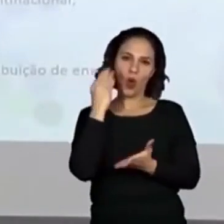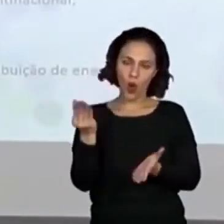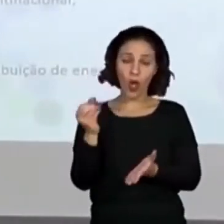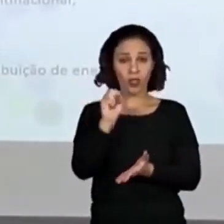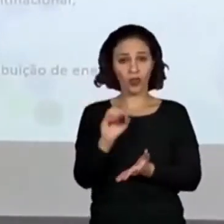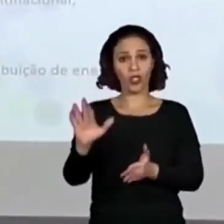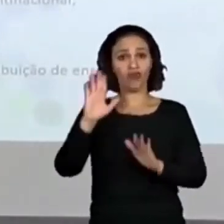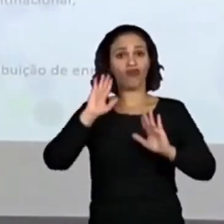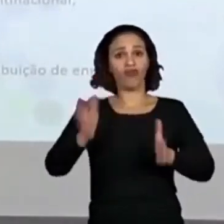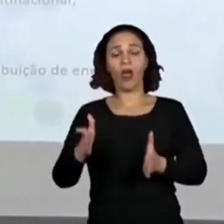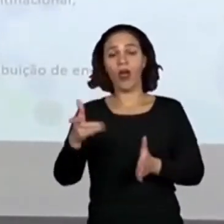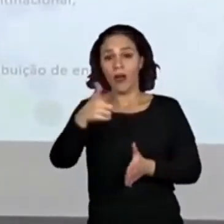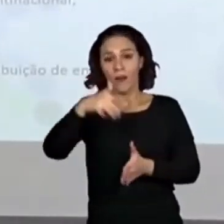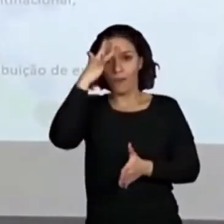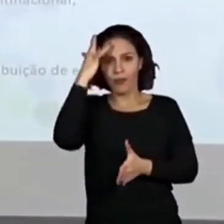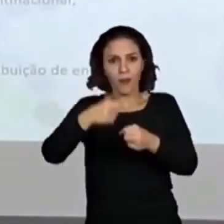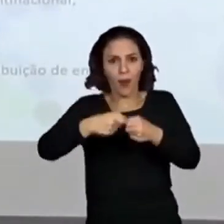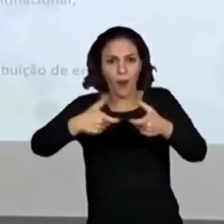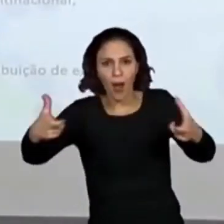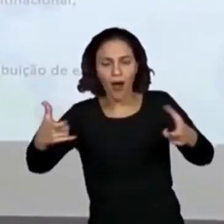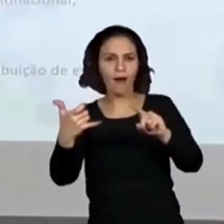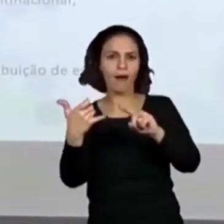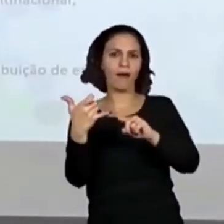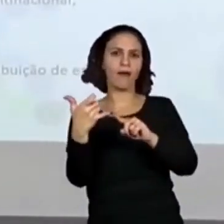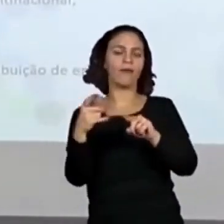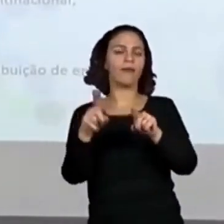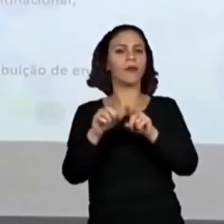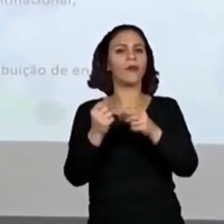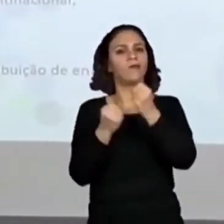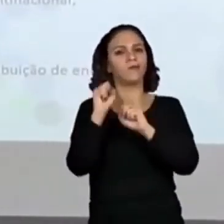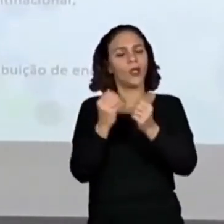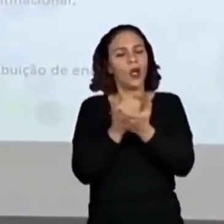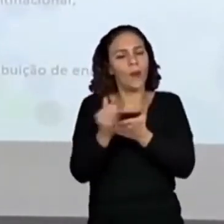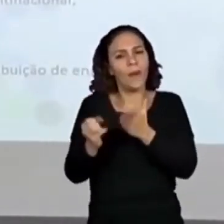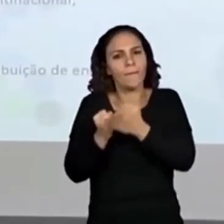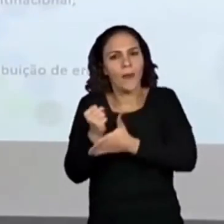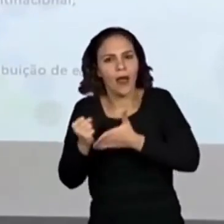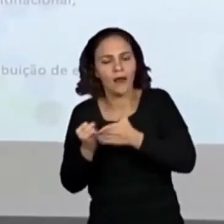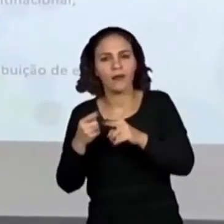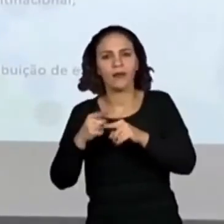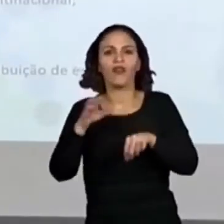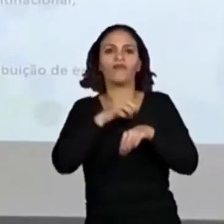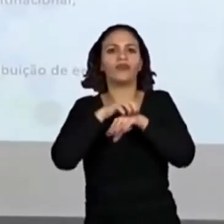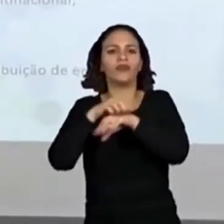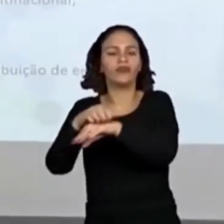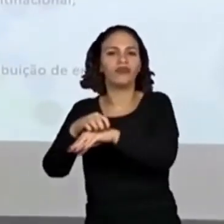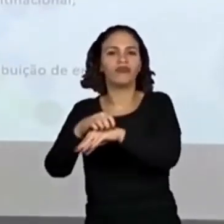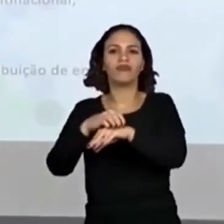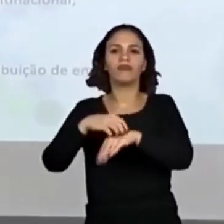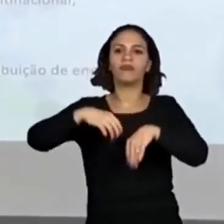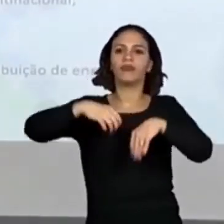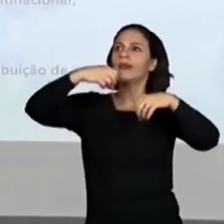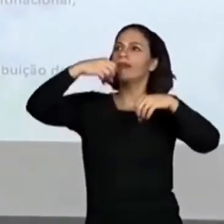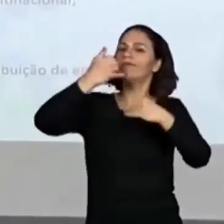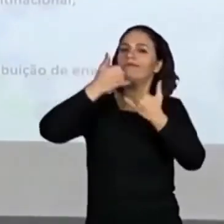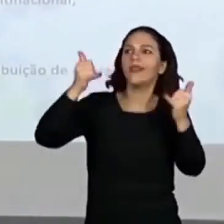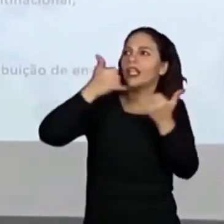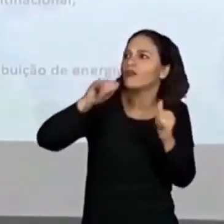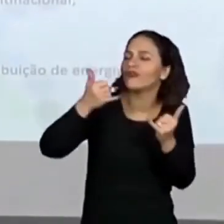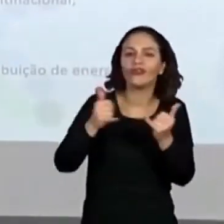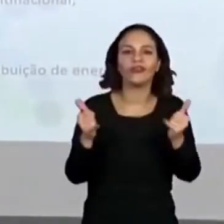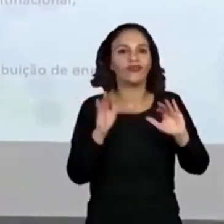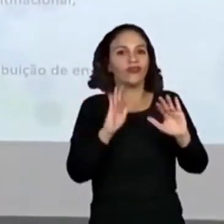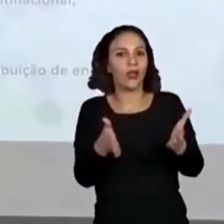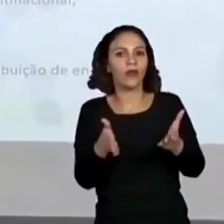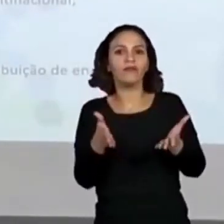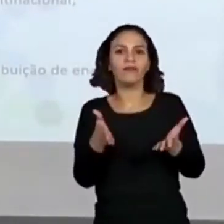tinha mercado consumidor, já tinha uma industrialização, indústrias de base, transporte, energia. Então já tinha condições para